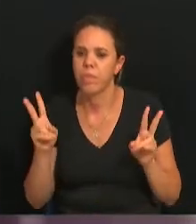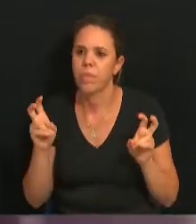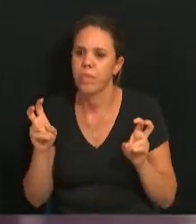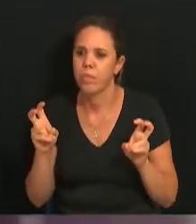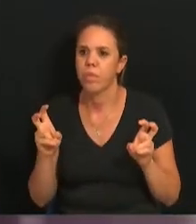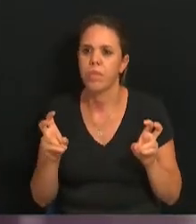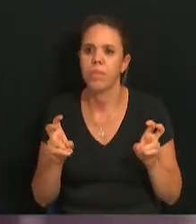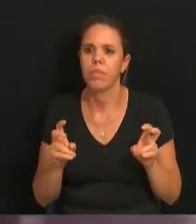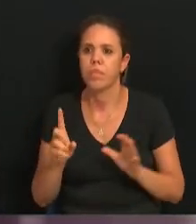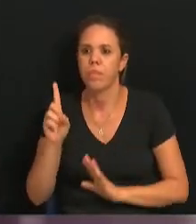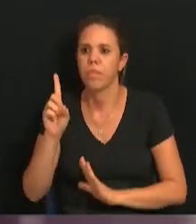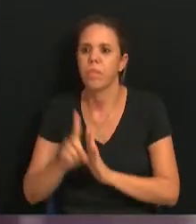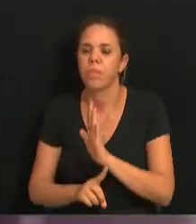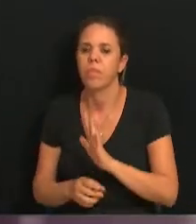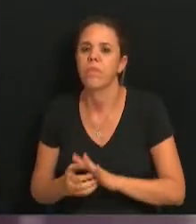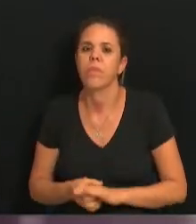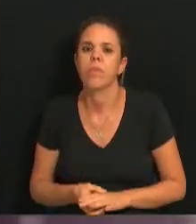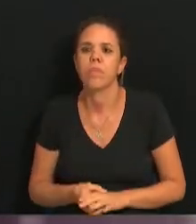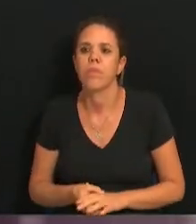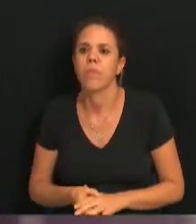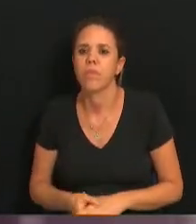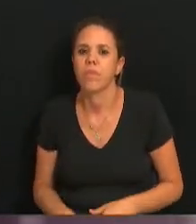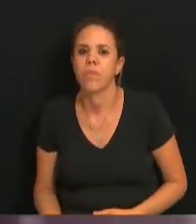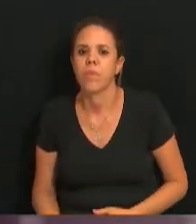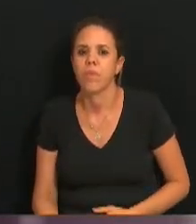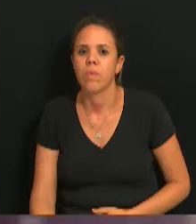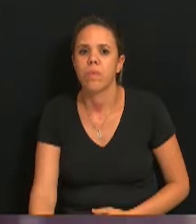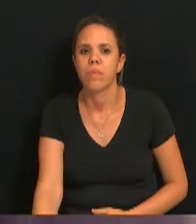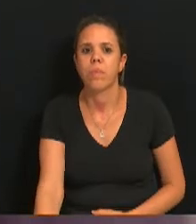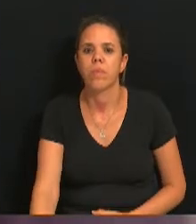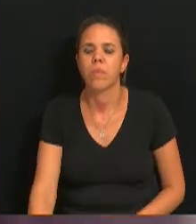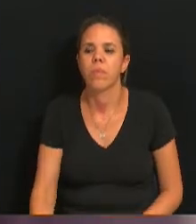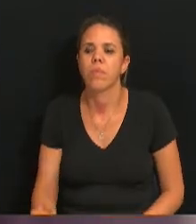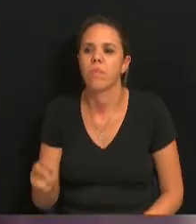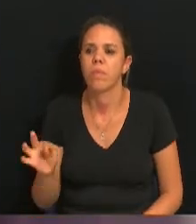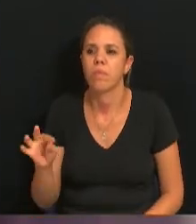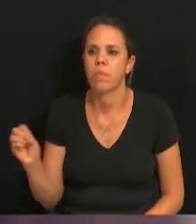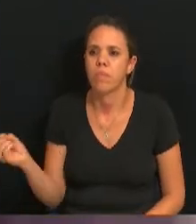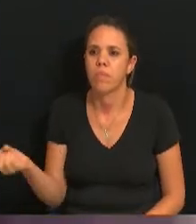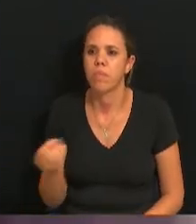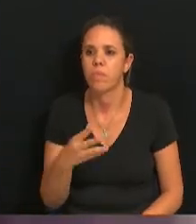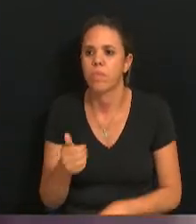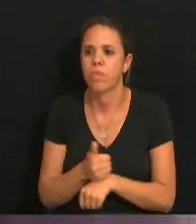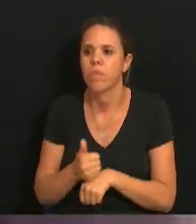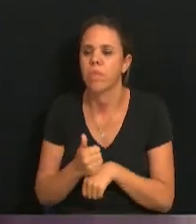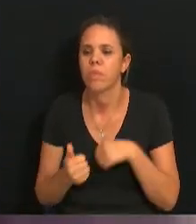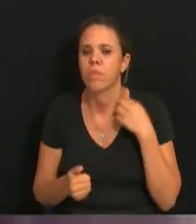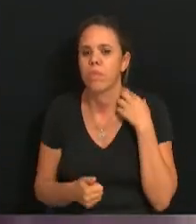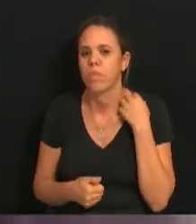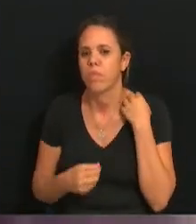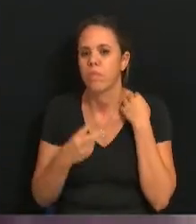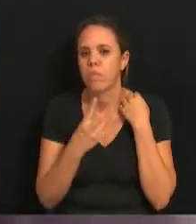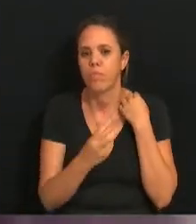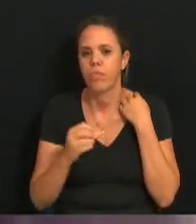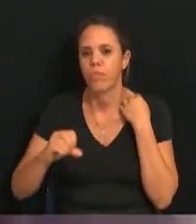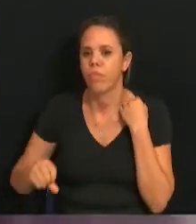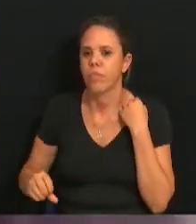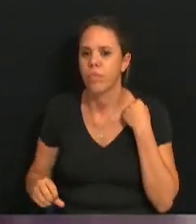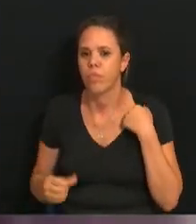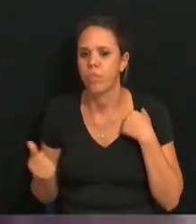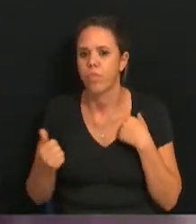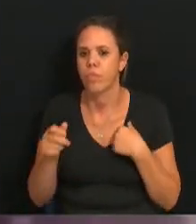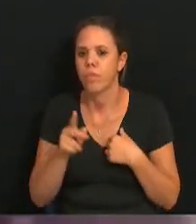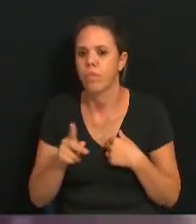do direito, né? O Augusto disse que é um cargo novo, de fato é um cargo novo, desde 2009, quando os primeiros